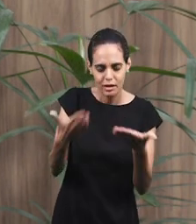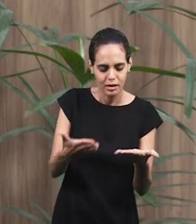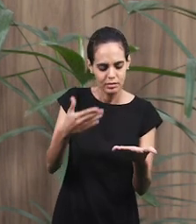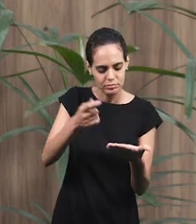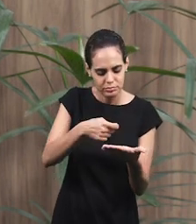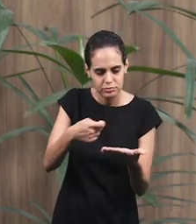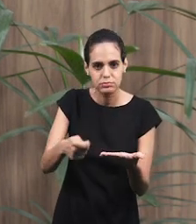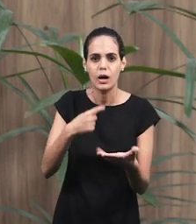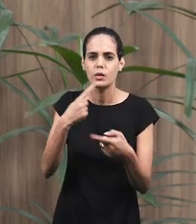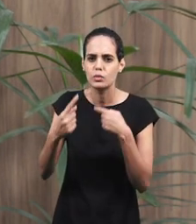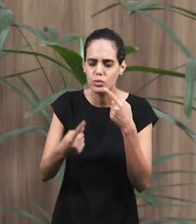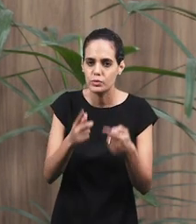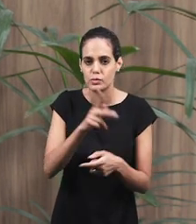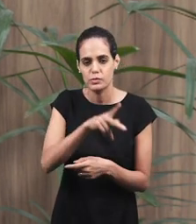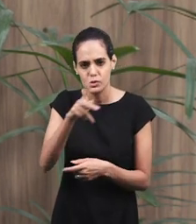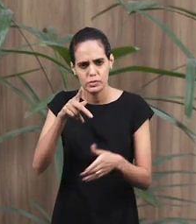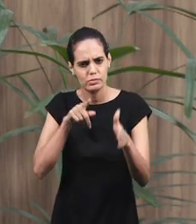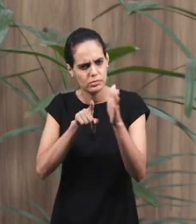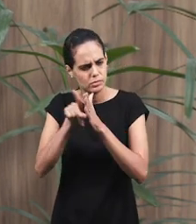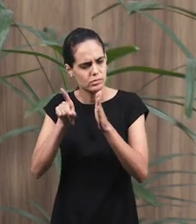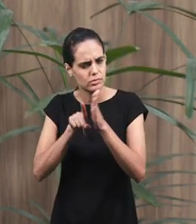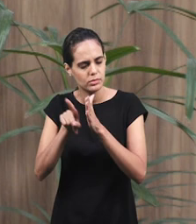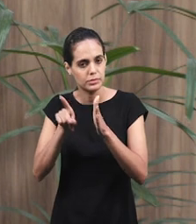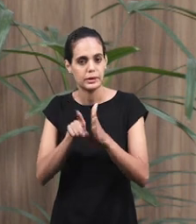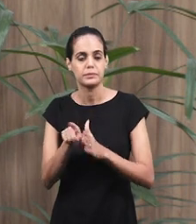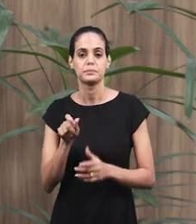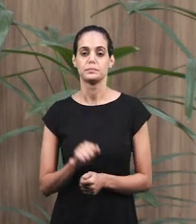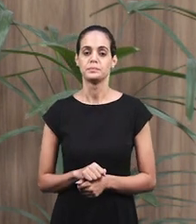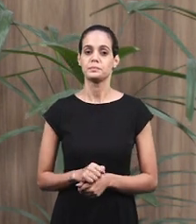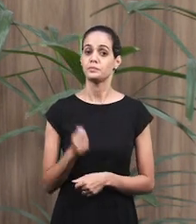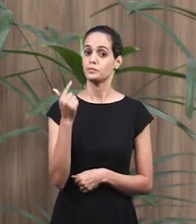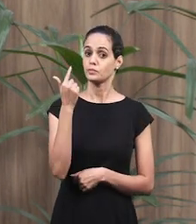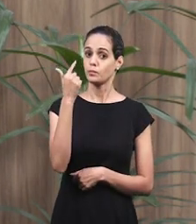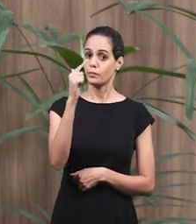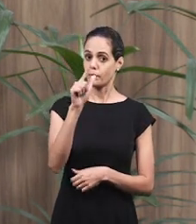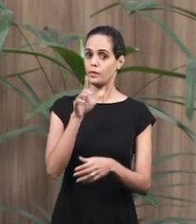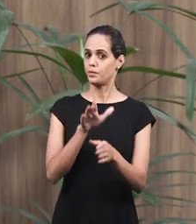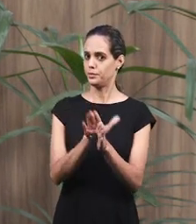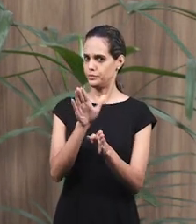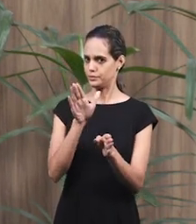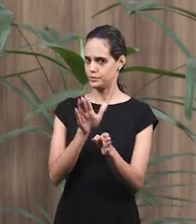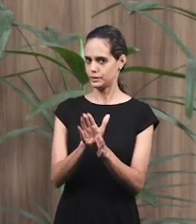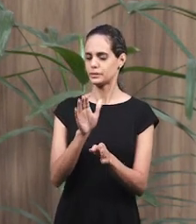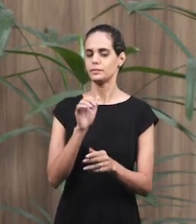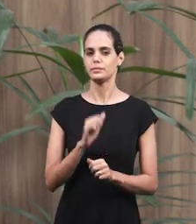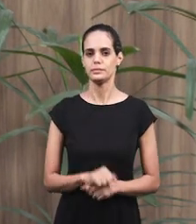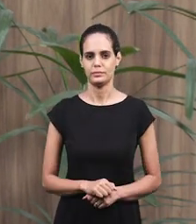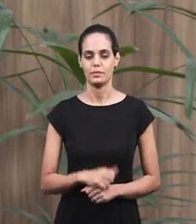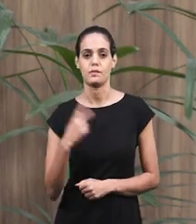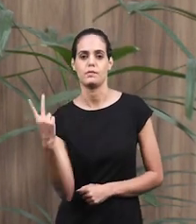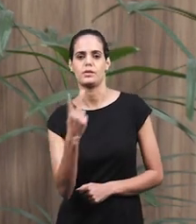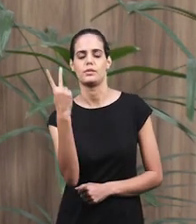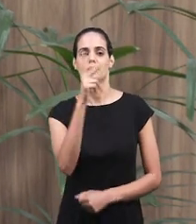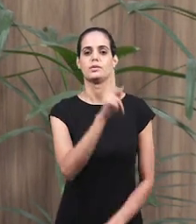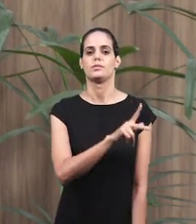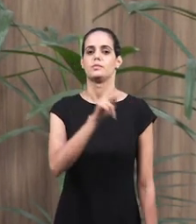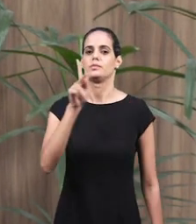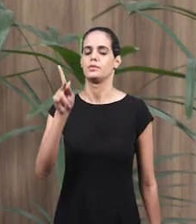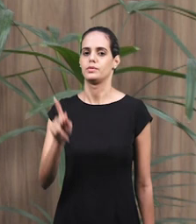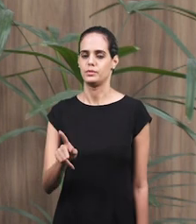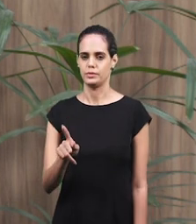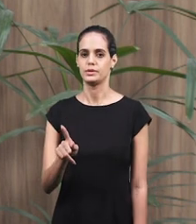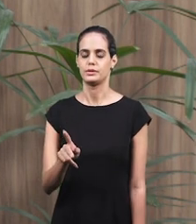conversem com os professores, tirem dúvidas. Uma outra indicação: valorizar os professores e